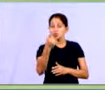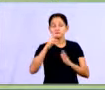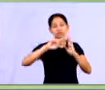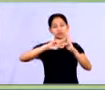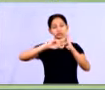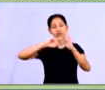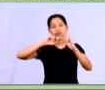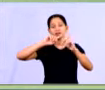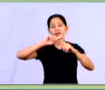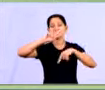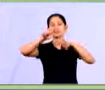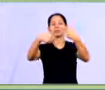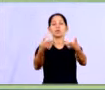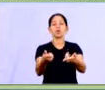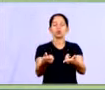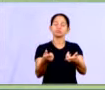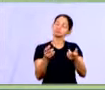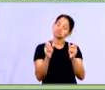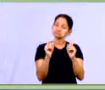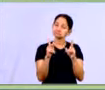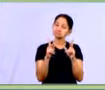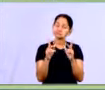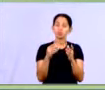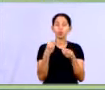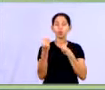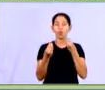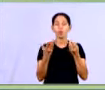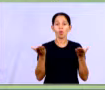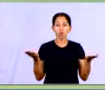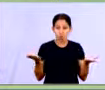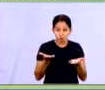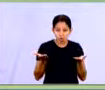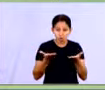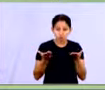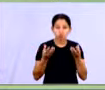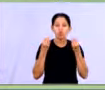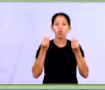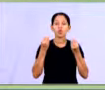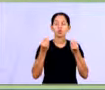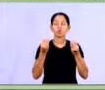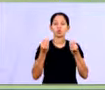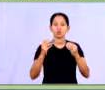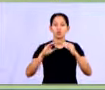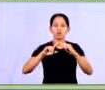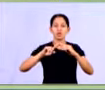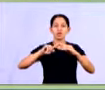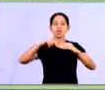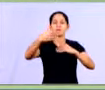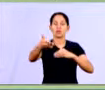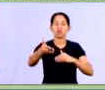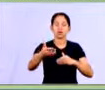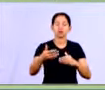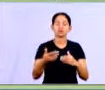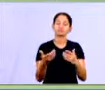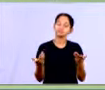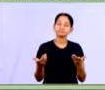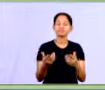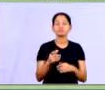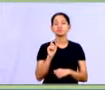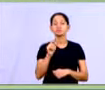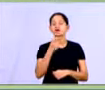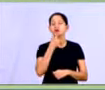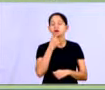Como estamos? Como começamos e como ficamos. Agora, payback. O que significa